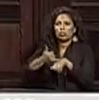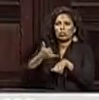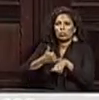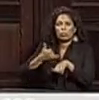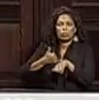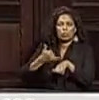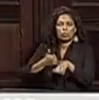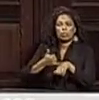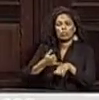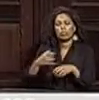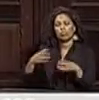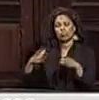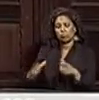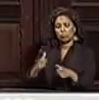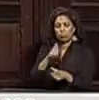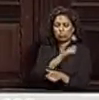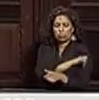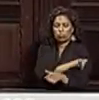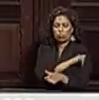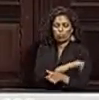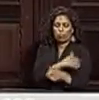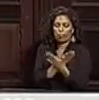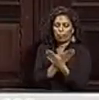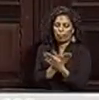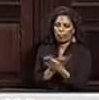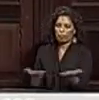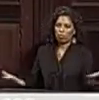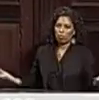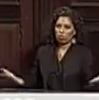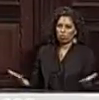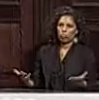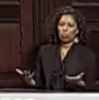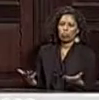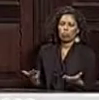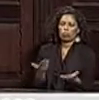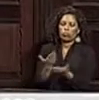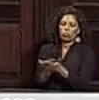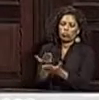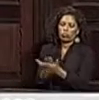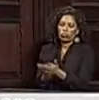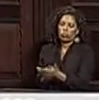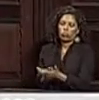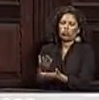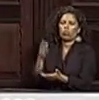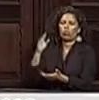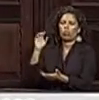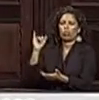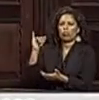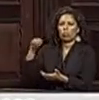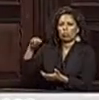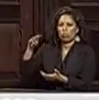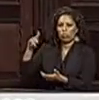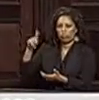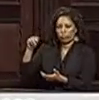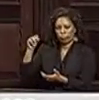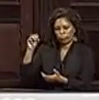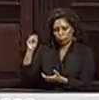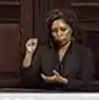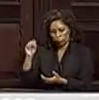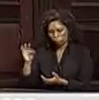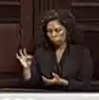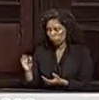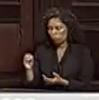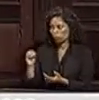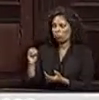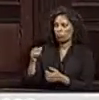perdido no que diz respeito à tributação, a taxas, a tudo que envolve o comércio do petróleo no Brasil.